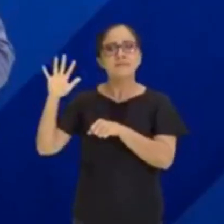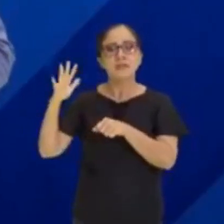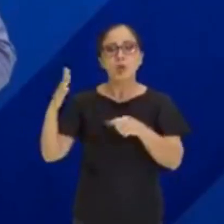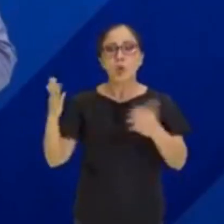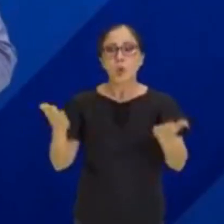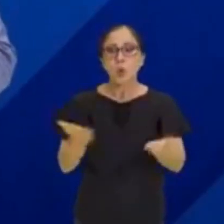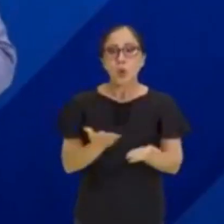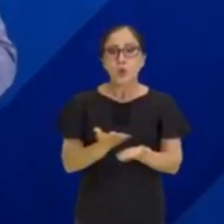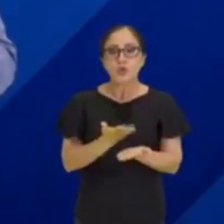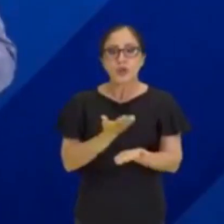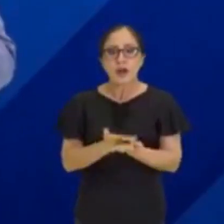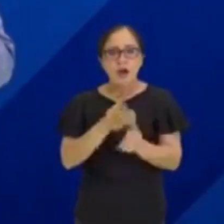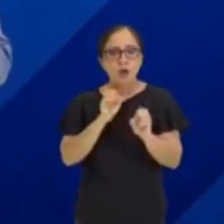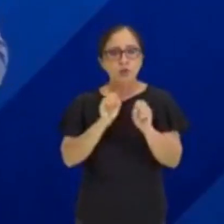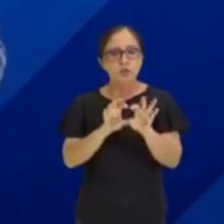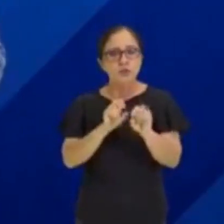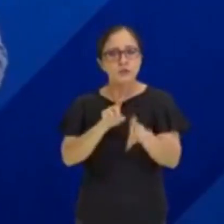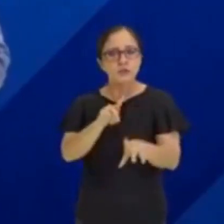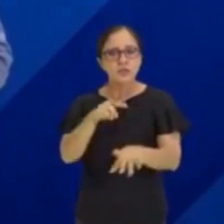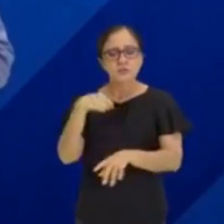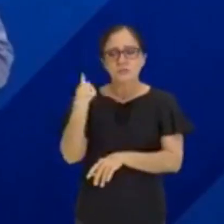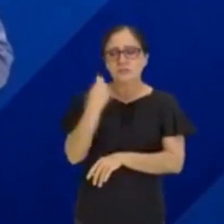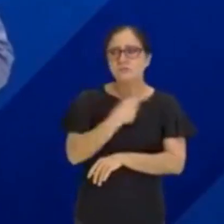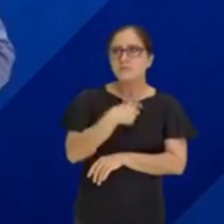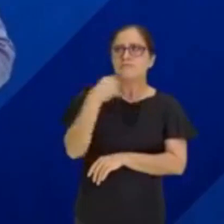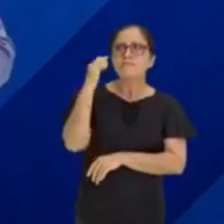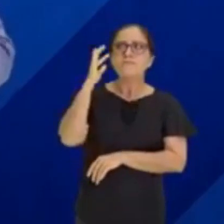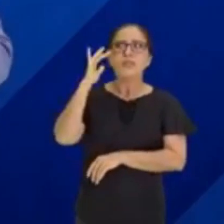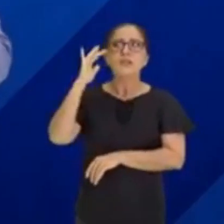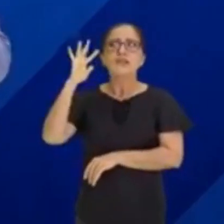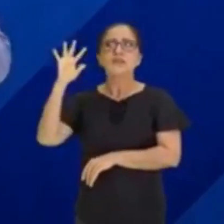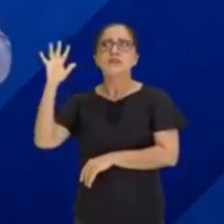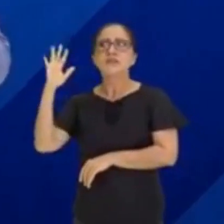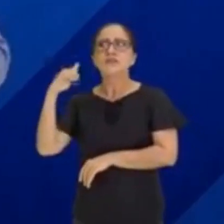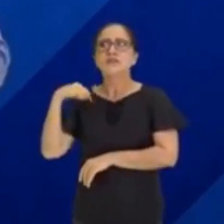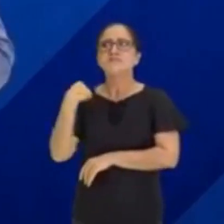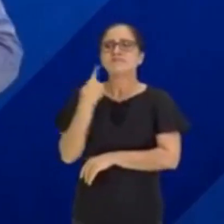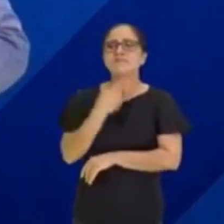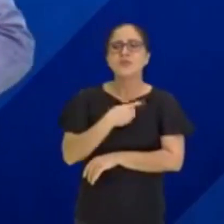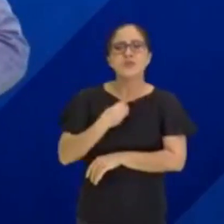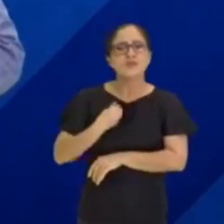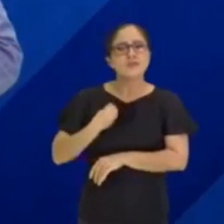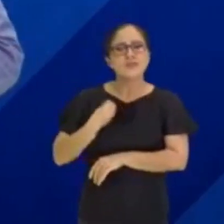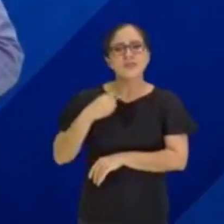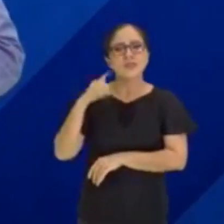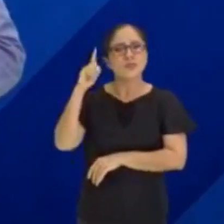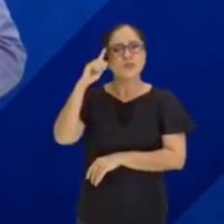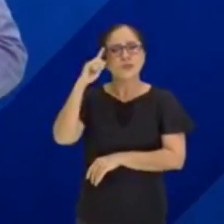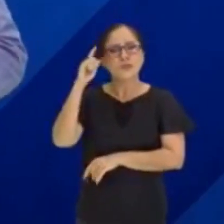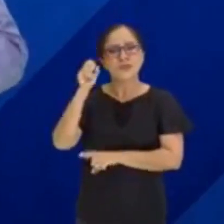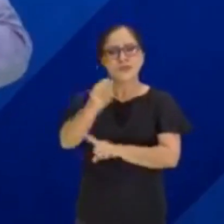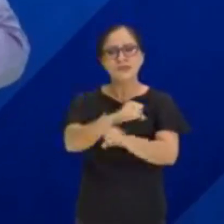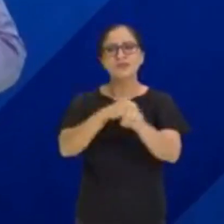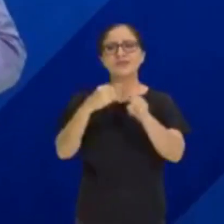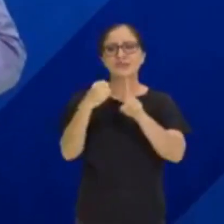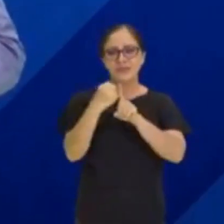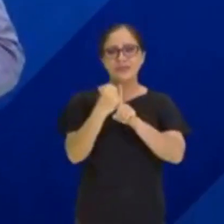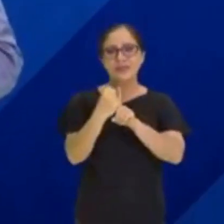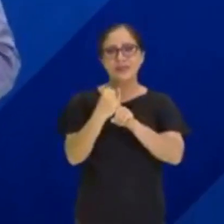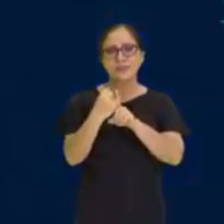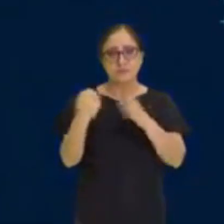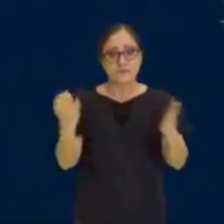refletir sobre a nossa própria vida, sobre o dia a dia da sociedade